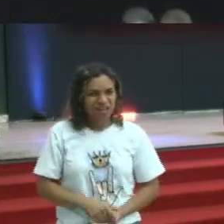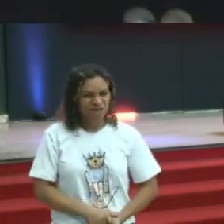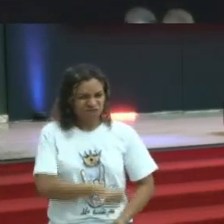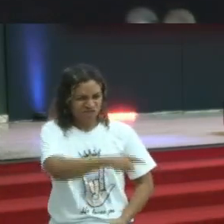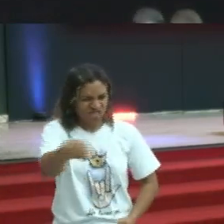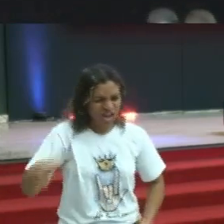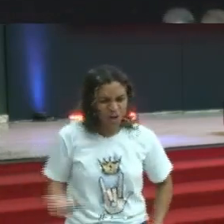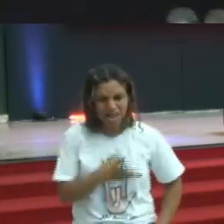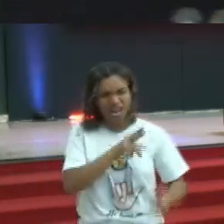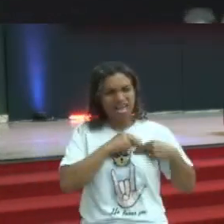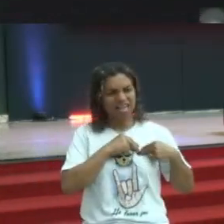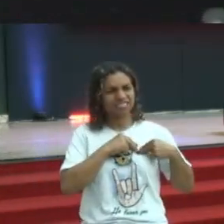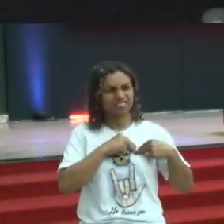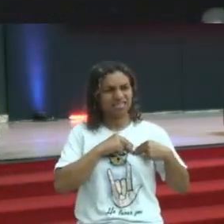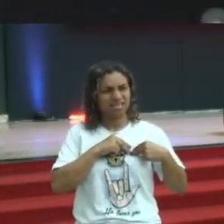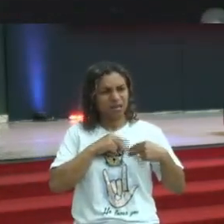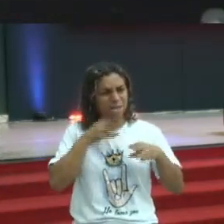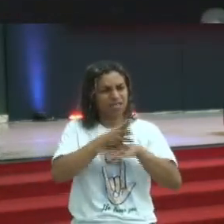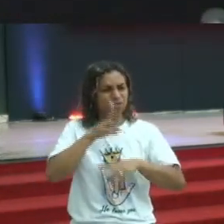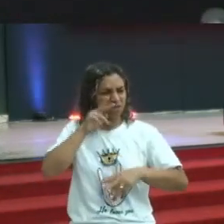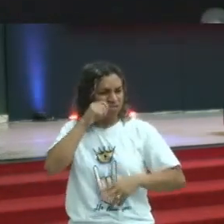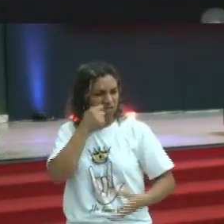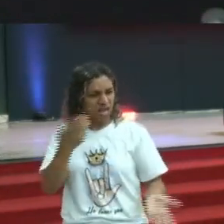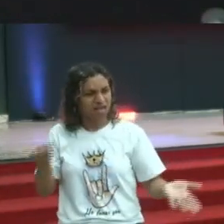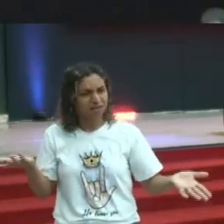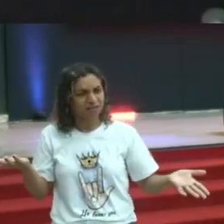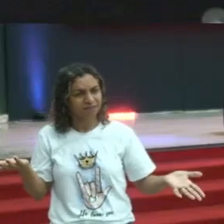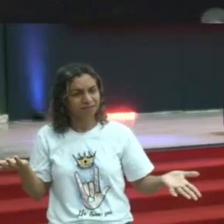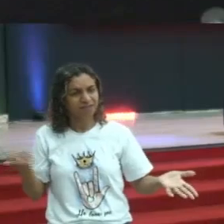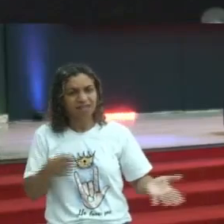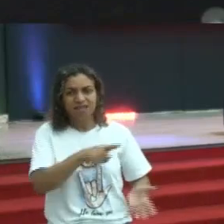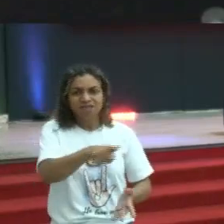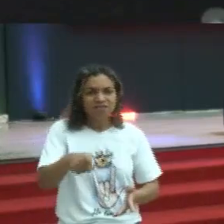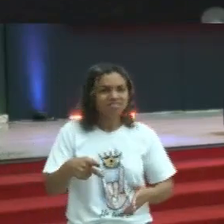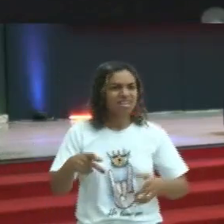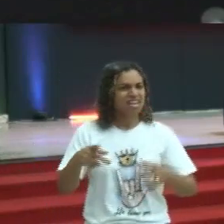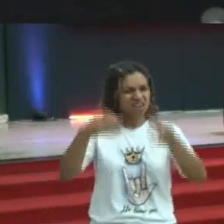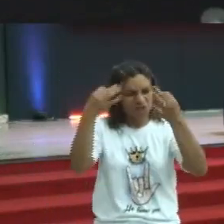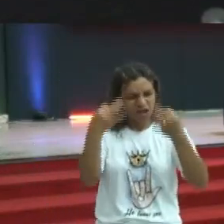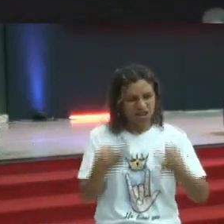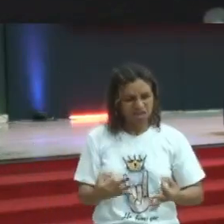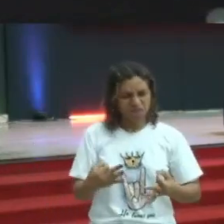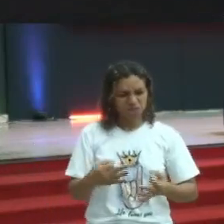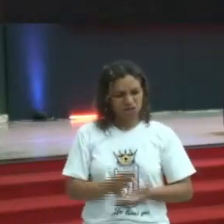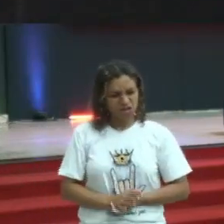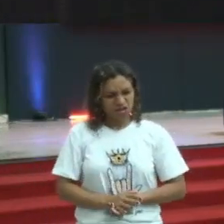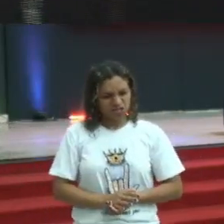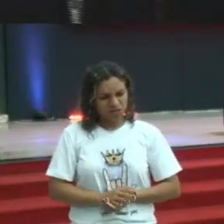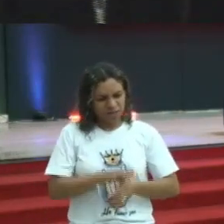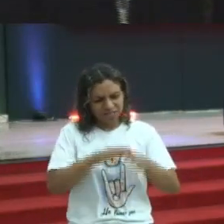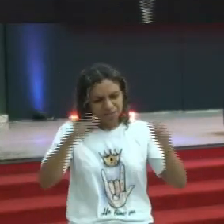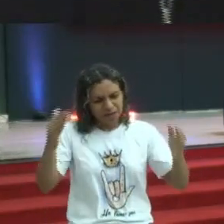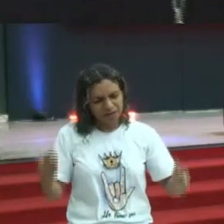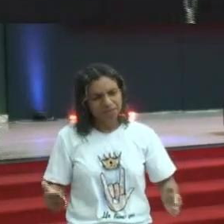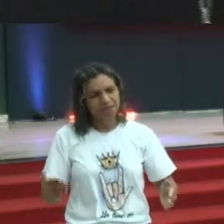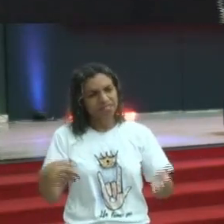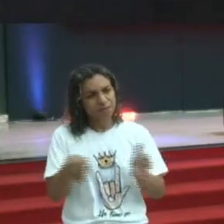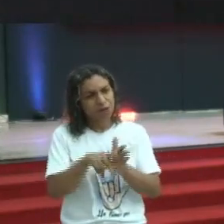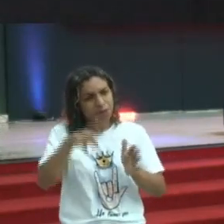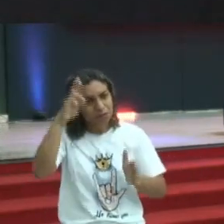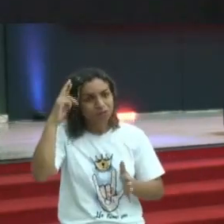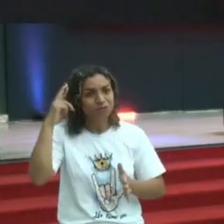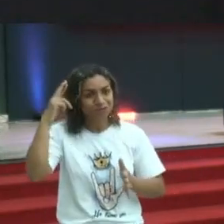é digno de participar do pão e do sangue. Você não é digno de estar na mesa do Senhor. Mas ele está